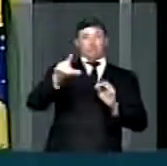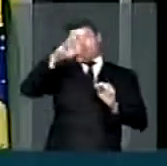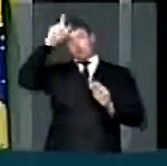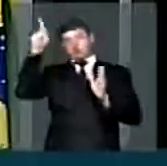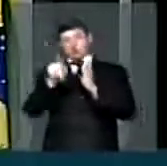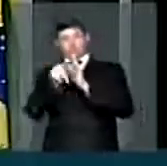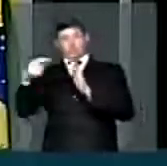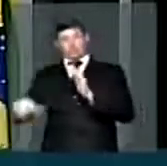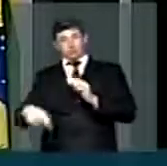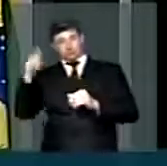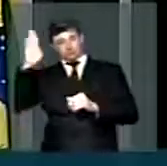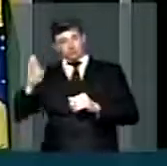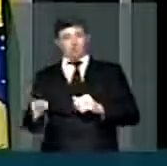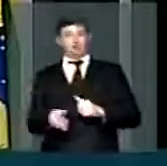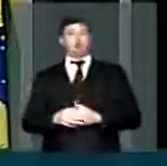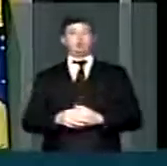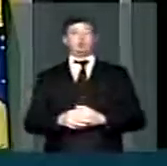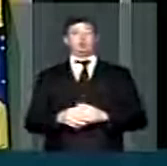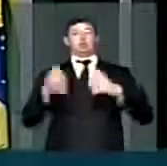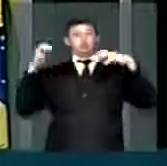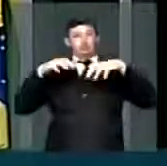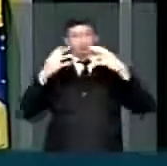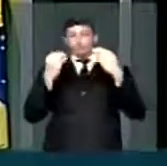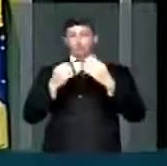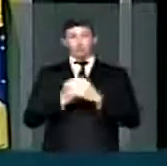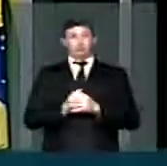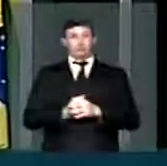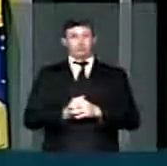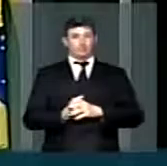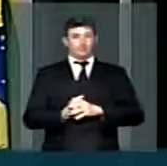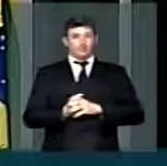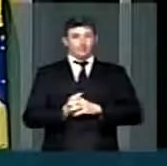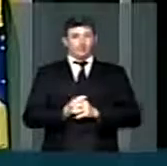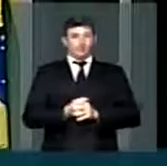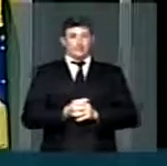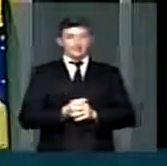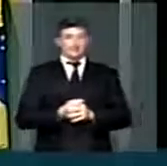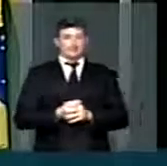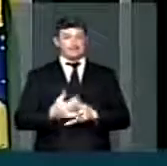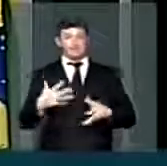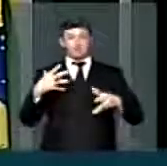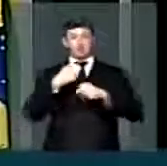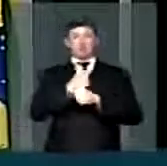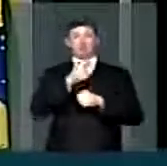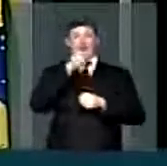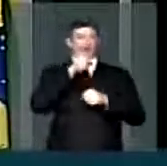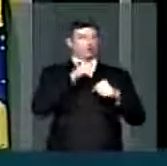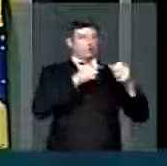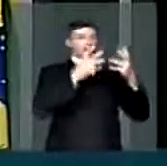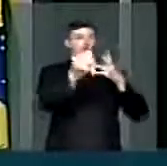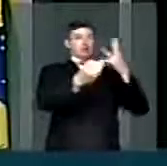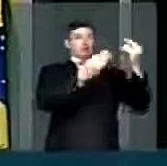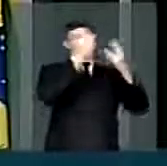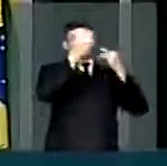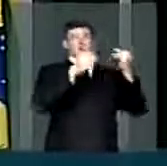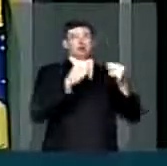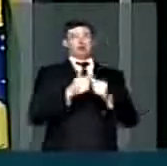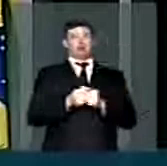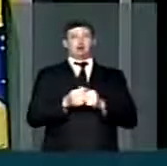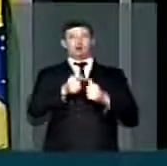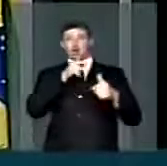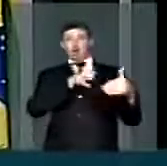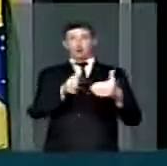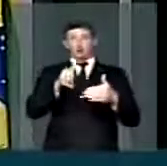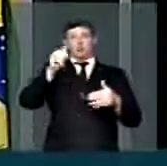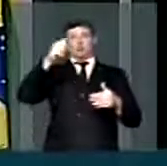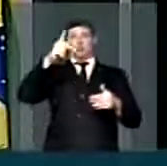na nossa Amazônia, nessa parte do estado de Rondônia. Então, só soma as águas do rio Guaporé-Mamoré, do rio